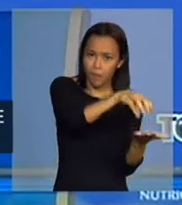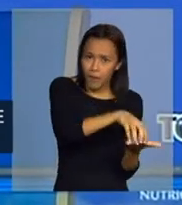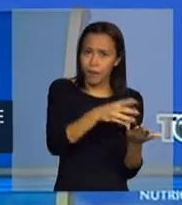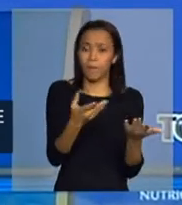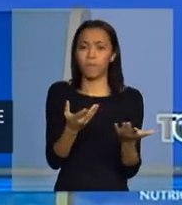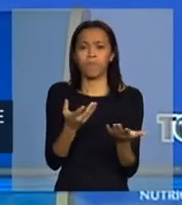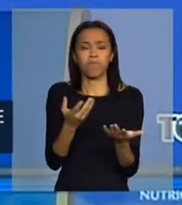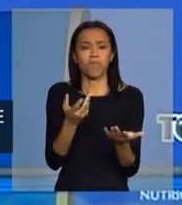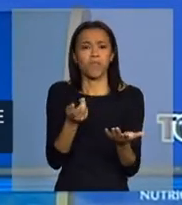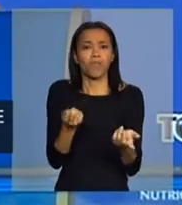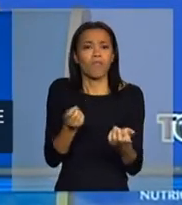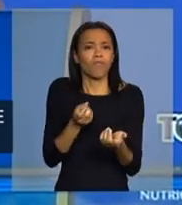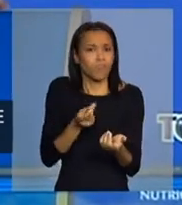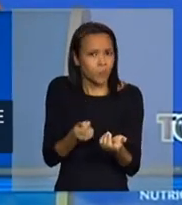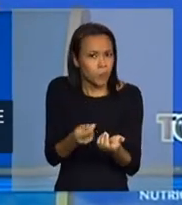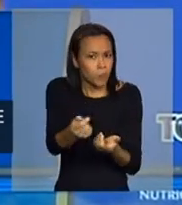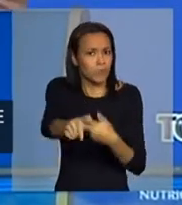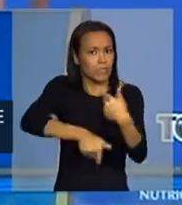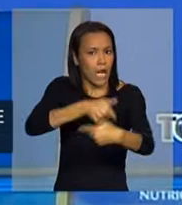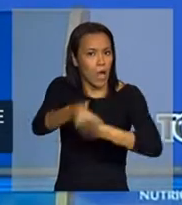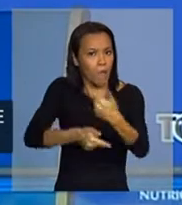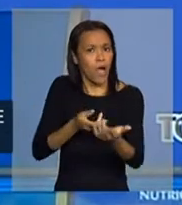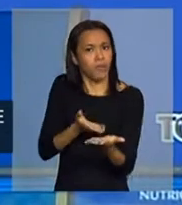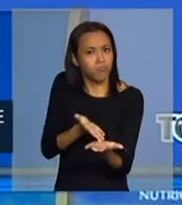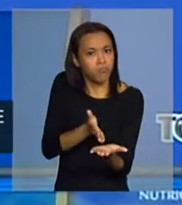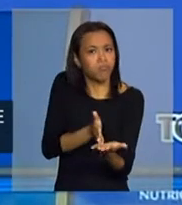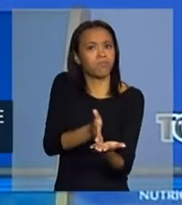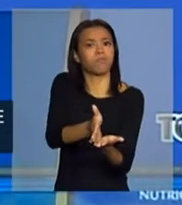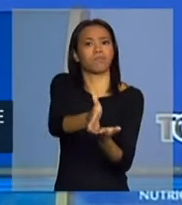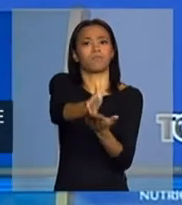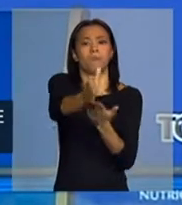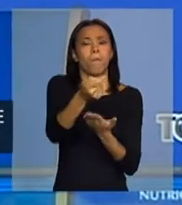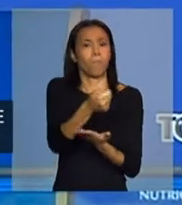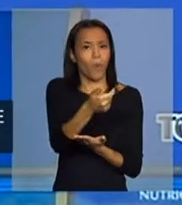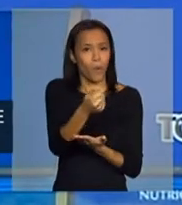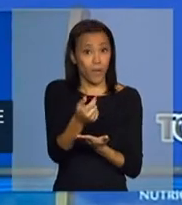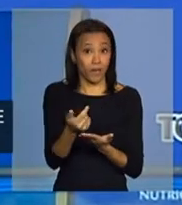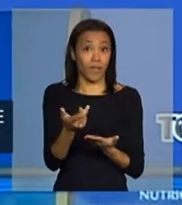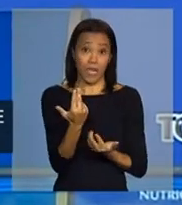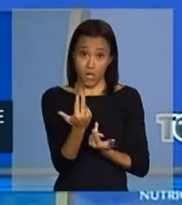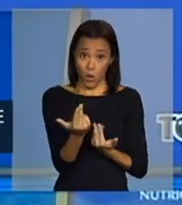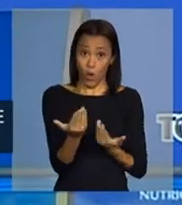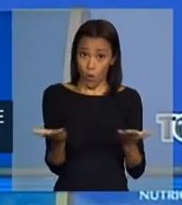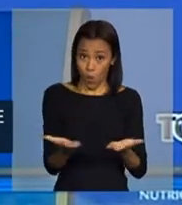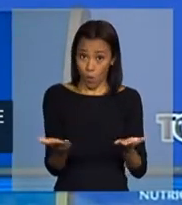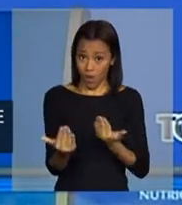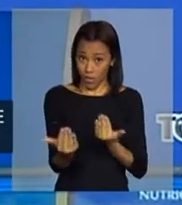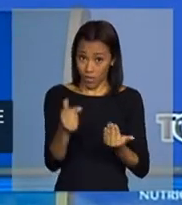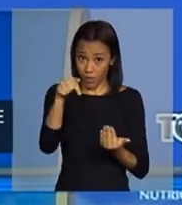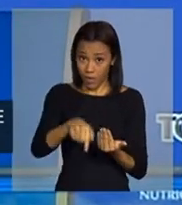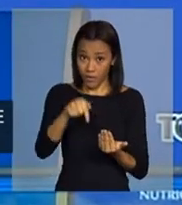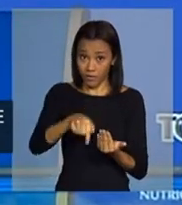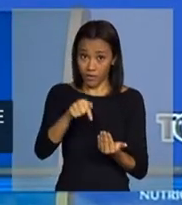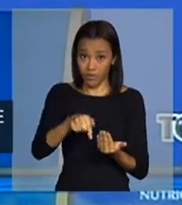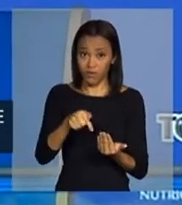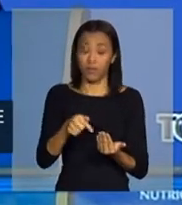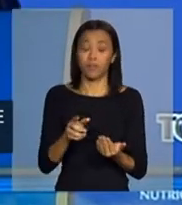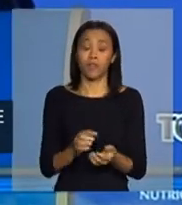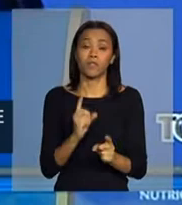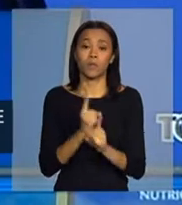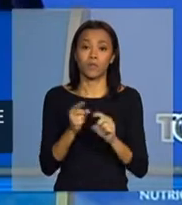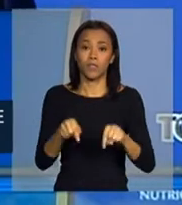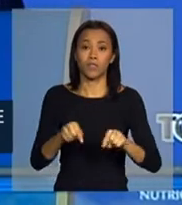poucas instituições têm uma durabilidade, uma longevidade como a que tem esta Expo Zebu. Por